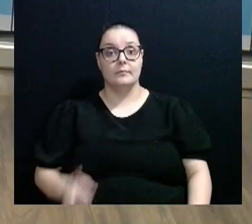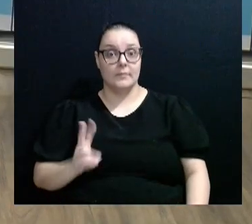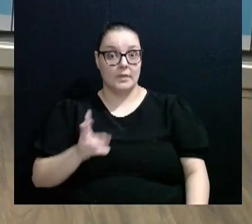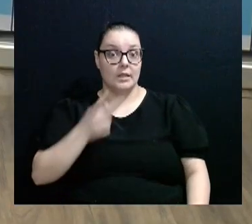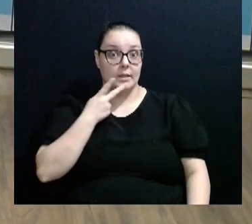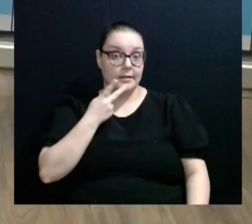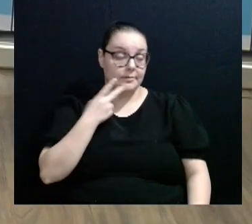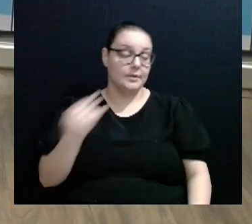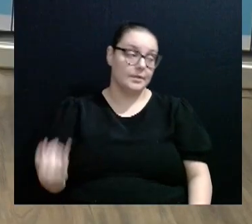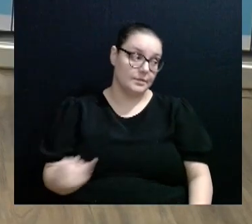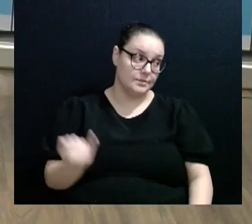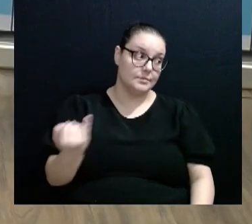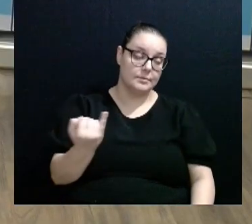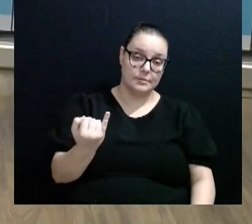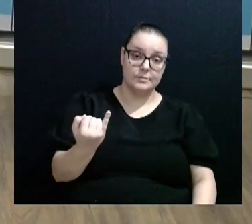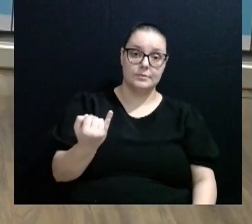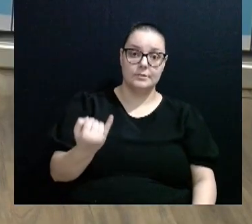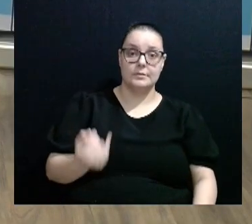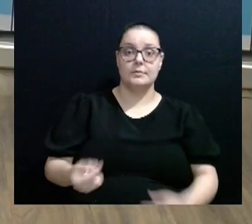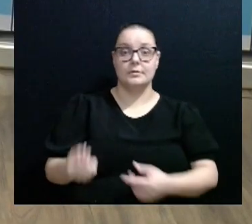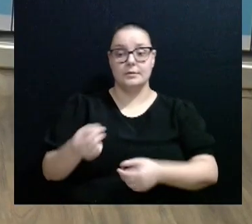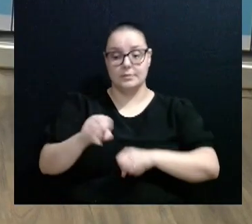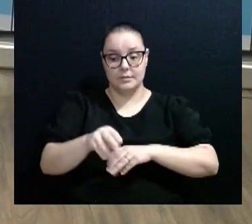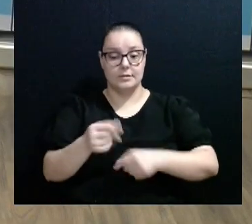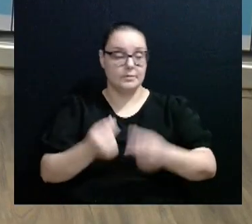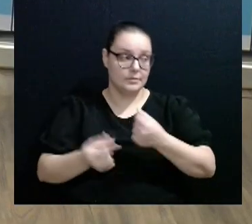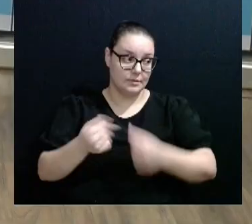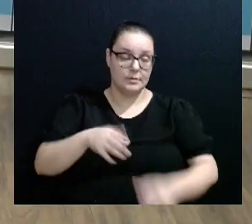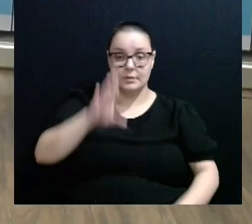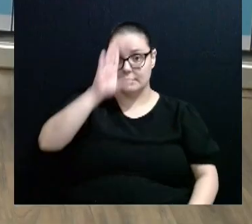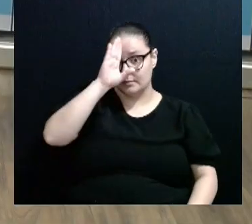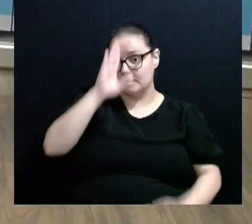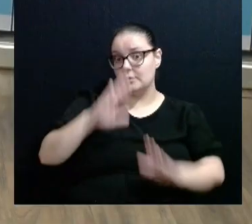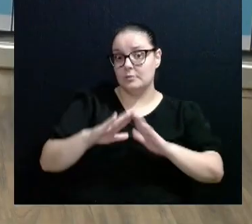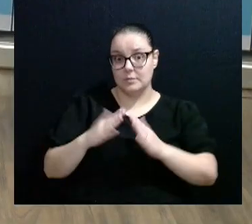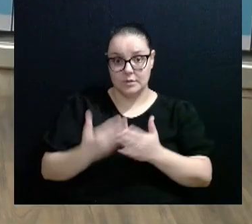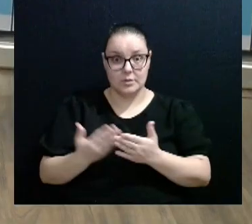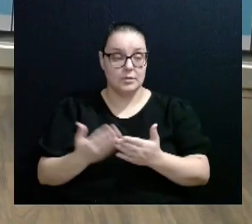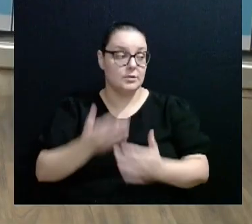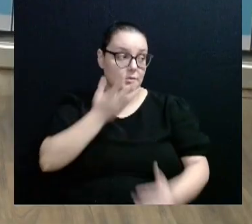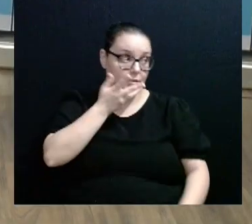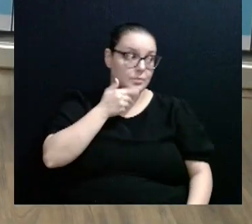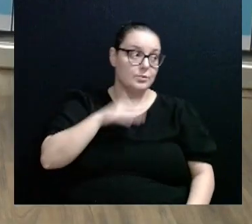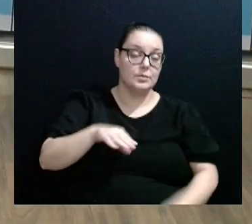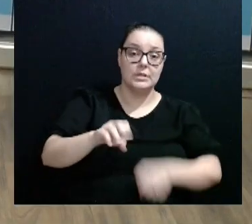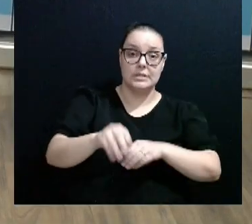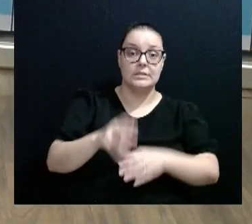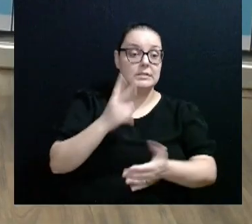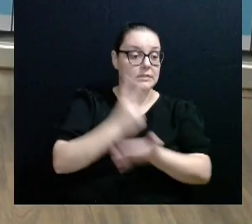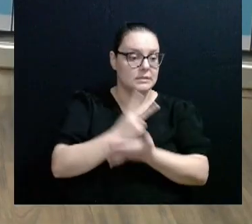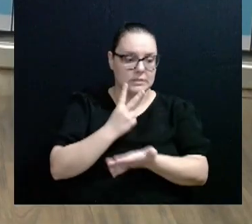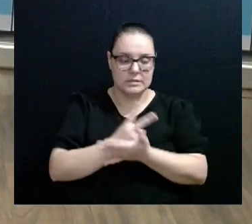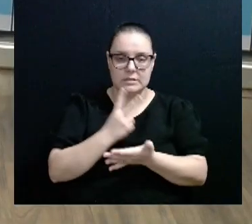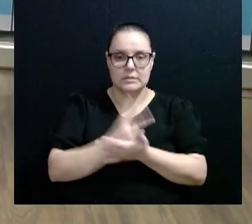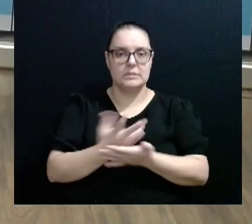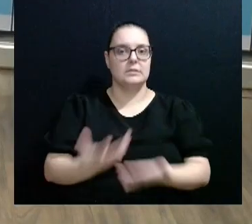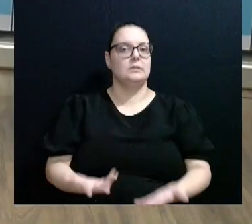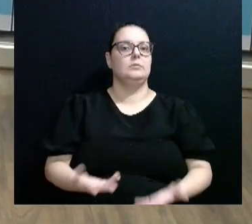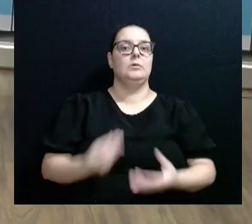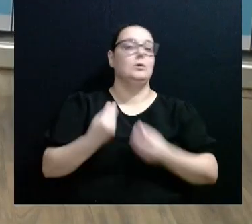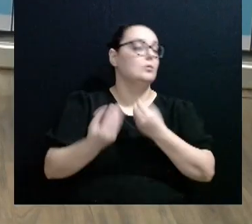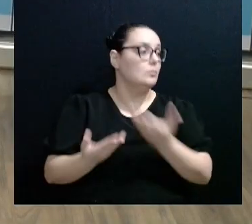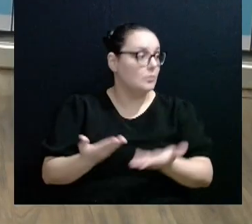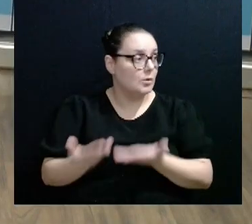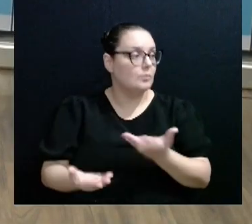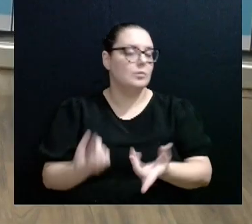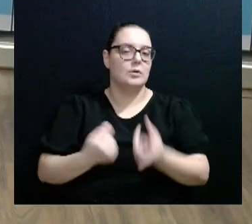dessa educação financeira, principalmente nas escolas, com as crianças, ensinar desde cedo, né? Como lidar aí com o dinheiro, com